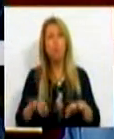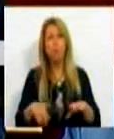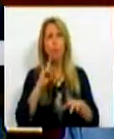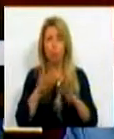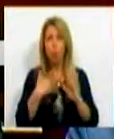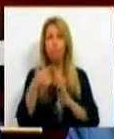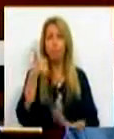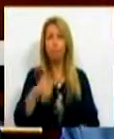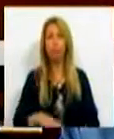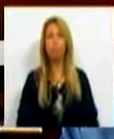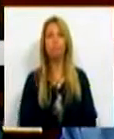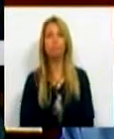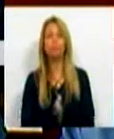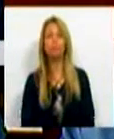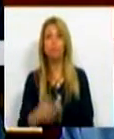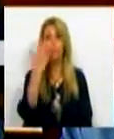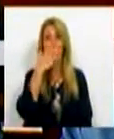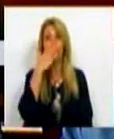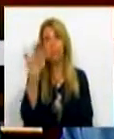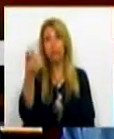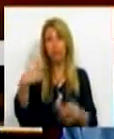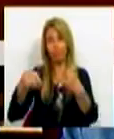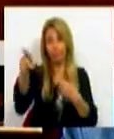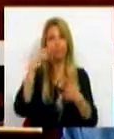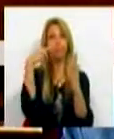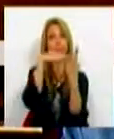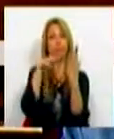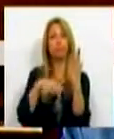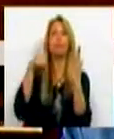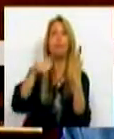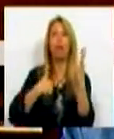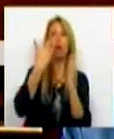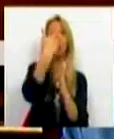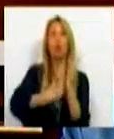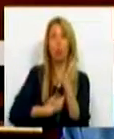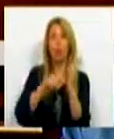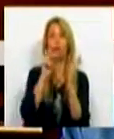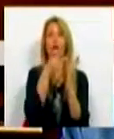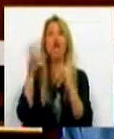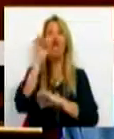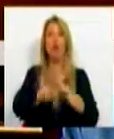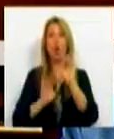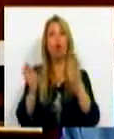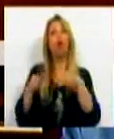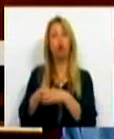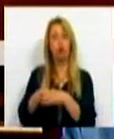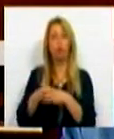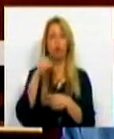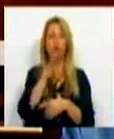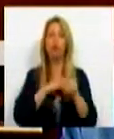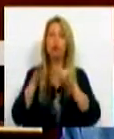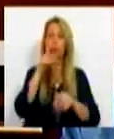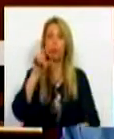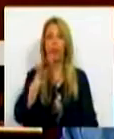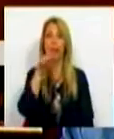que se ler bem o documento do Eurogrupo, e o Sr. Deputado Leitão Amar também o poderá voltar a